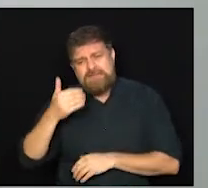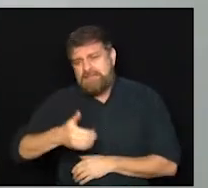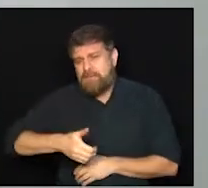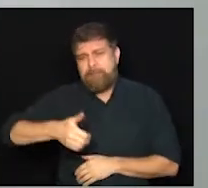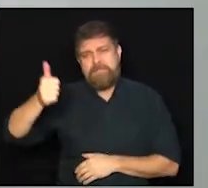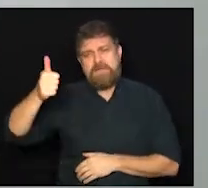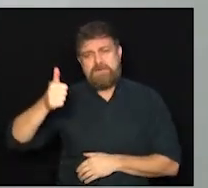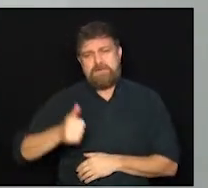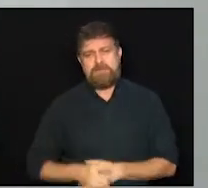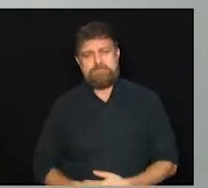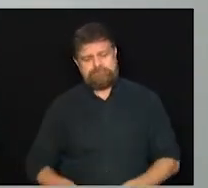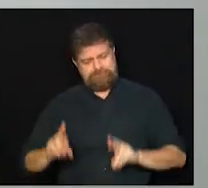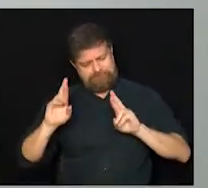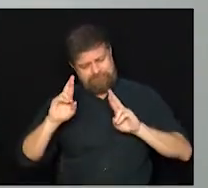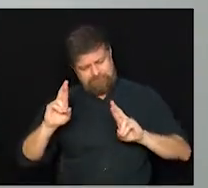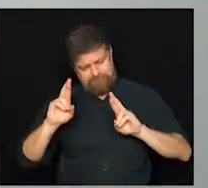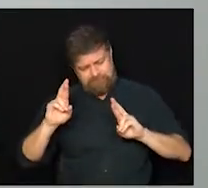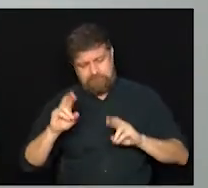certeza.